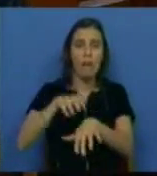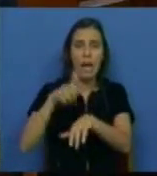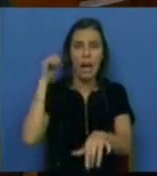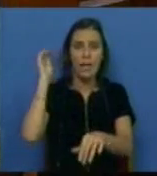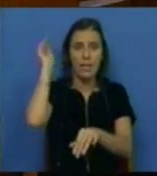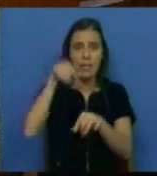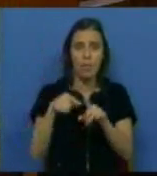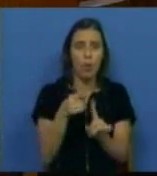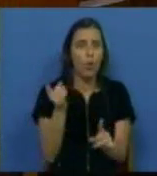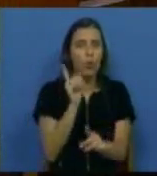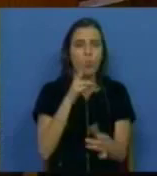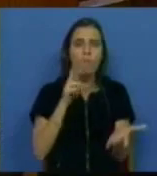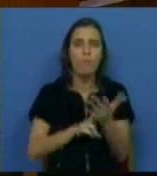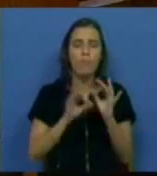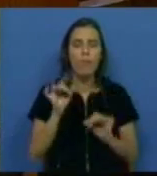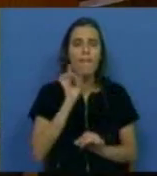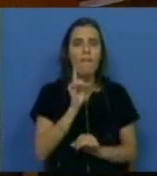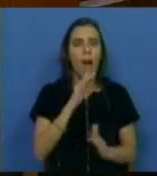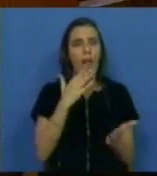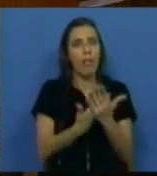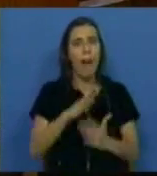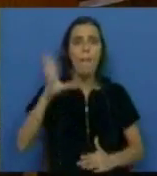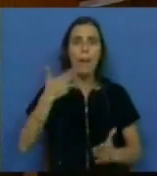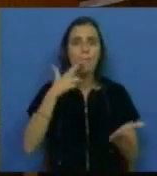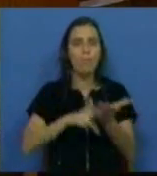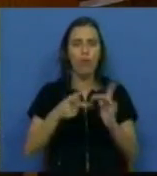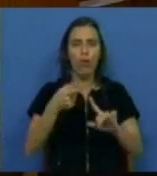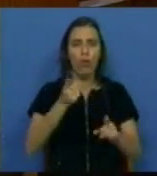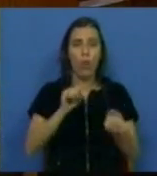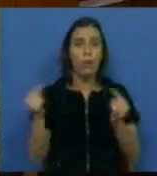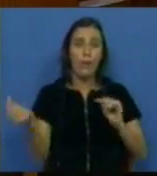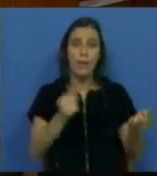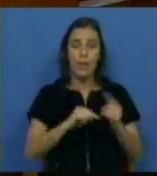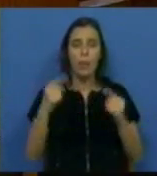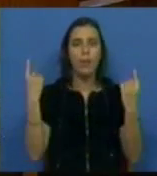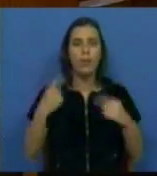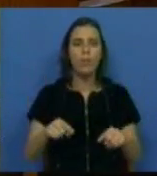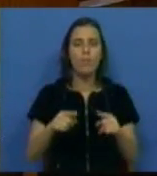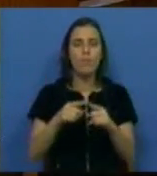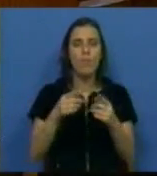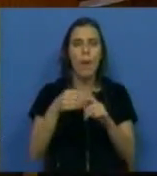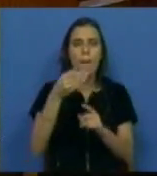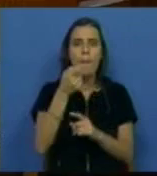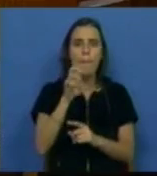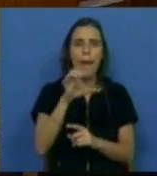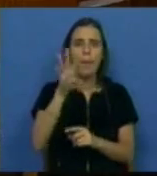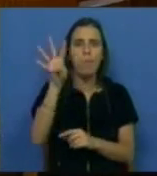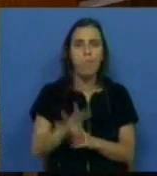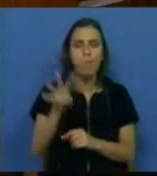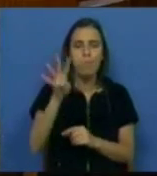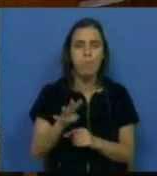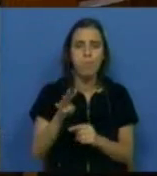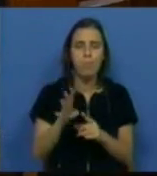Assembleia não é aquilo que realmente vai valer para o país. Este debate serve apenas de pórtico para o PEC 4,